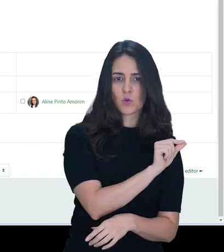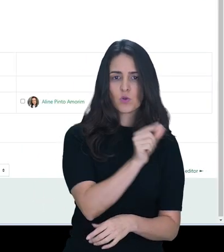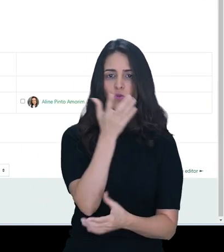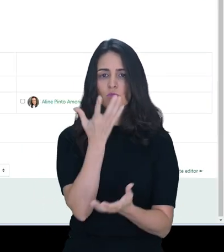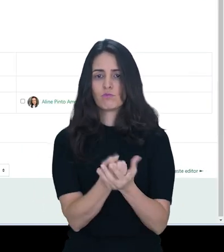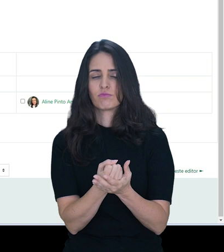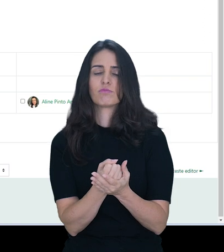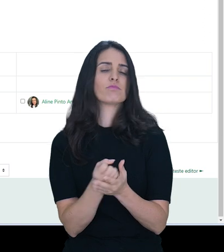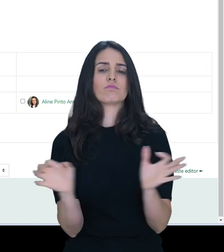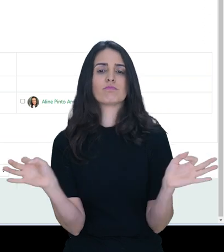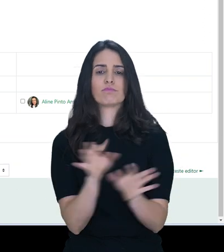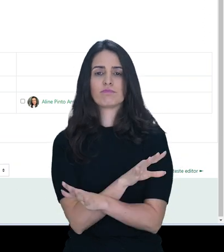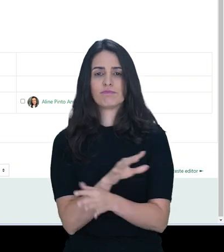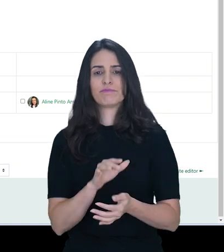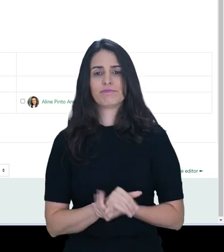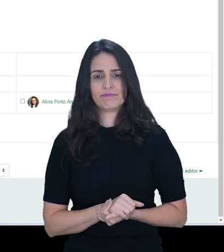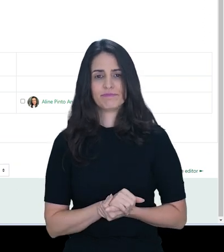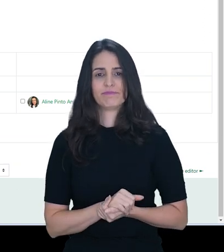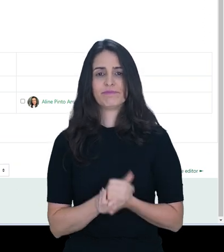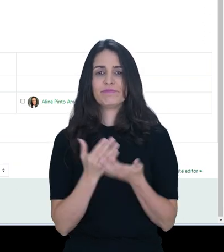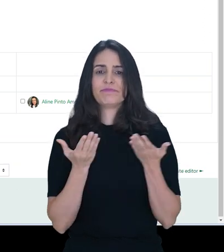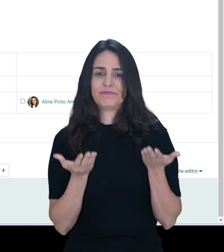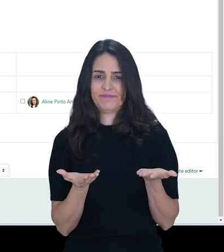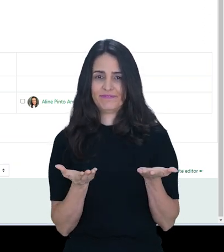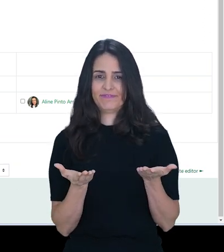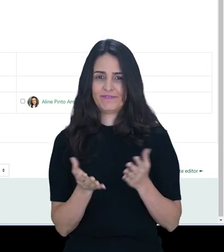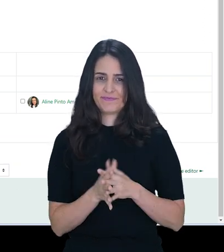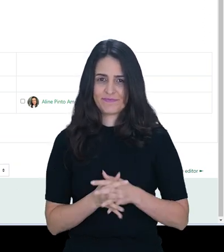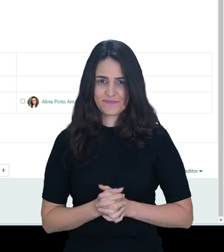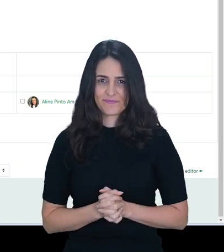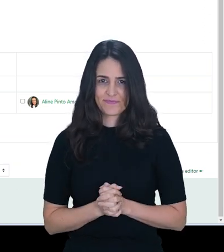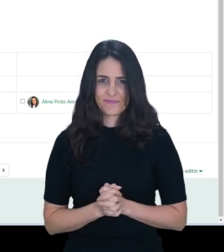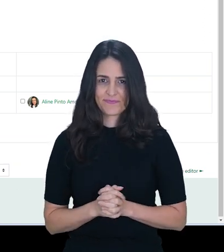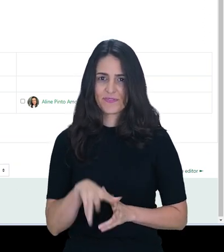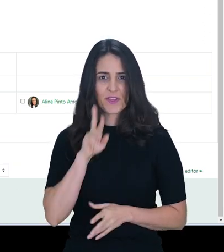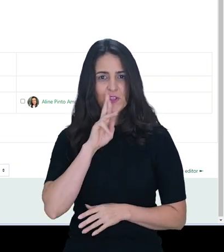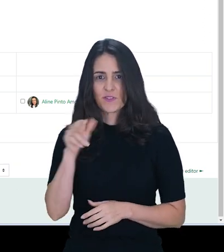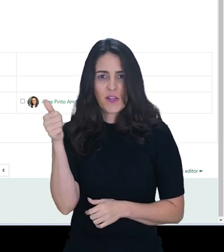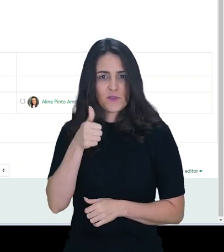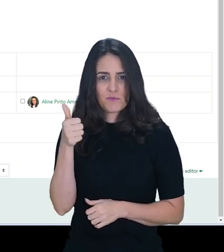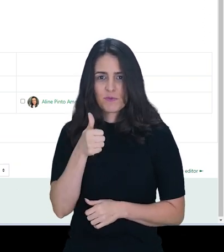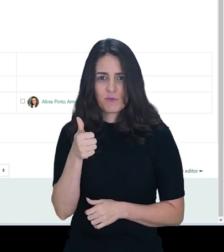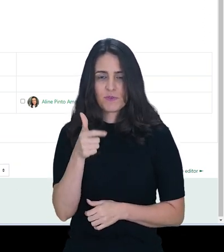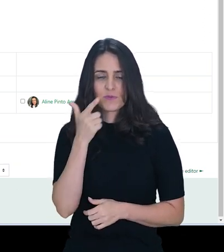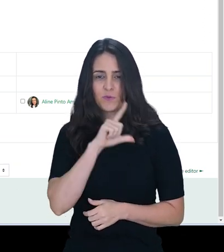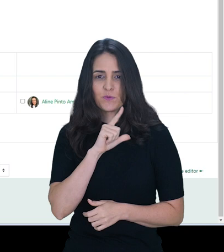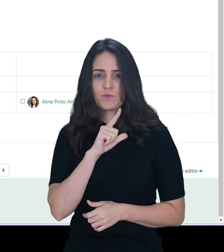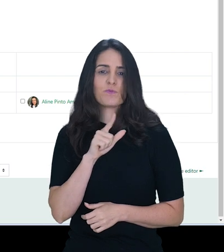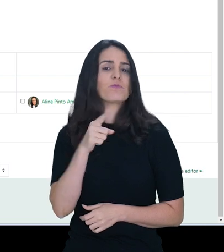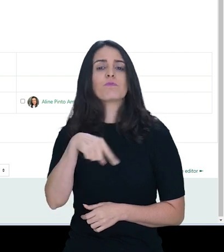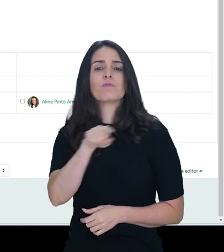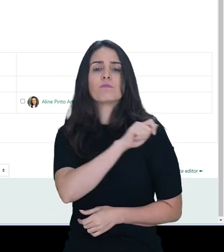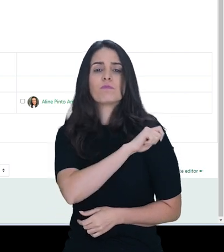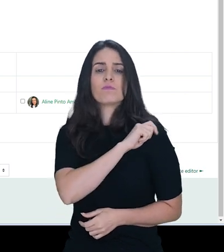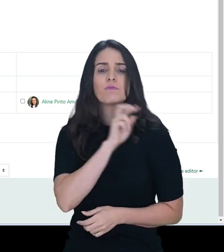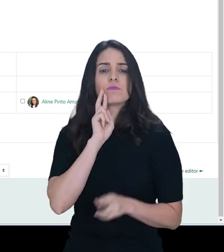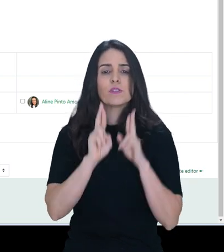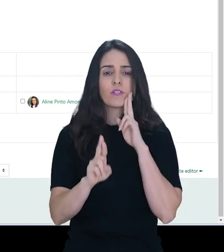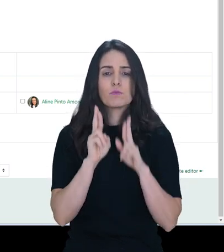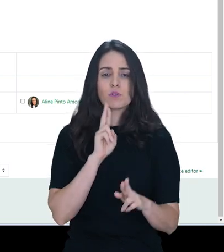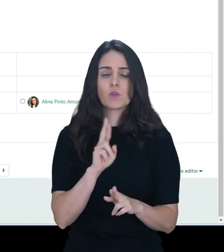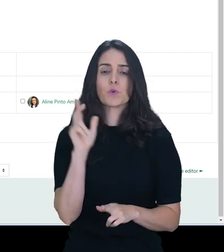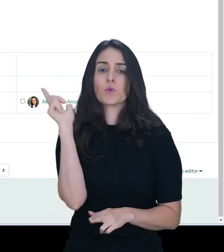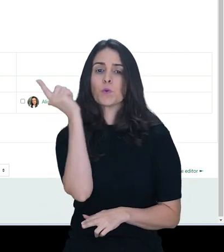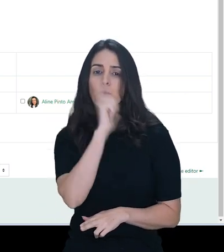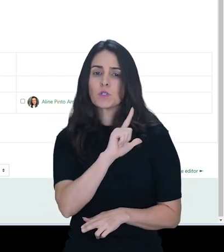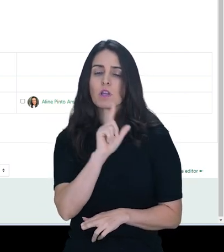em gravar a resposta. Então, aqui está o primeiro resultado. No caso, quando o aluno ele responde,